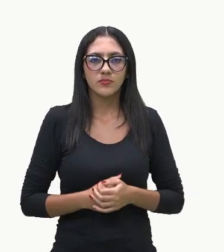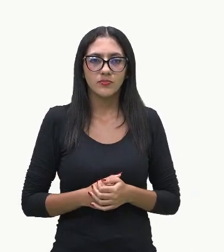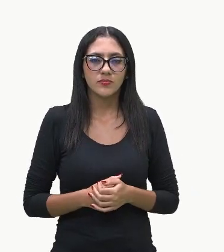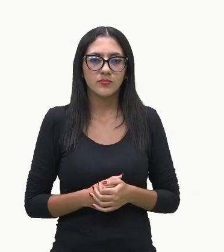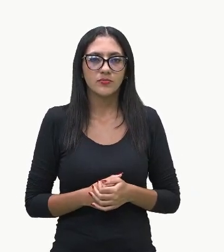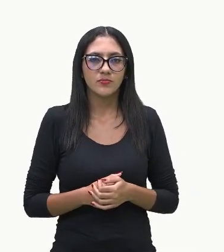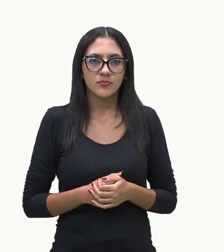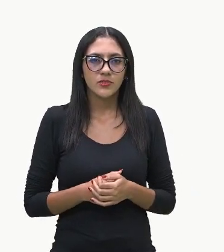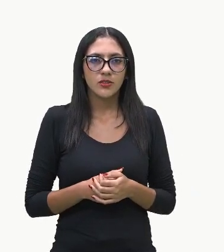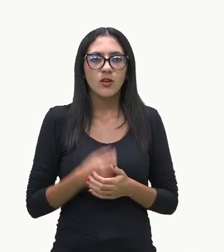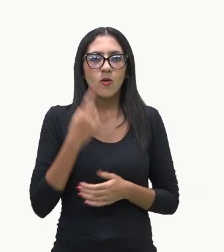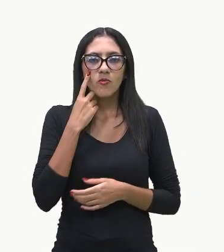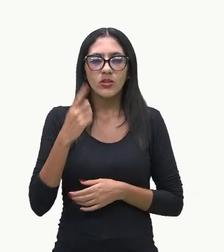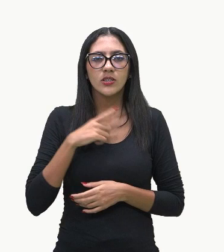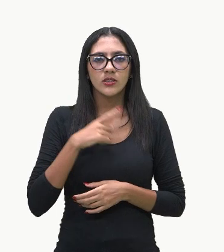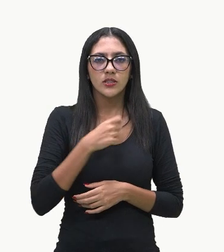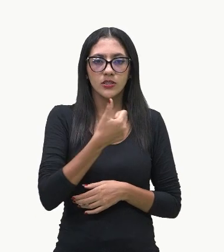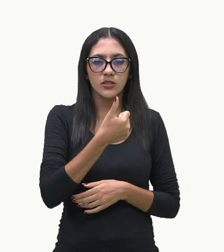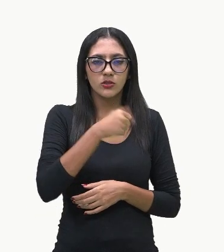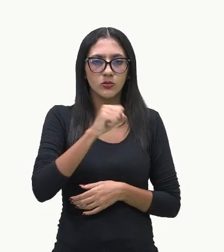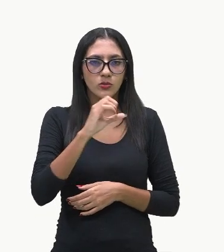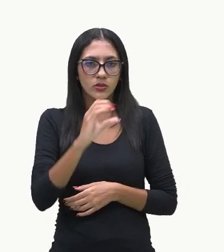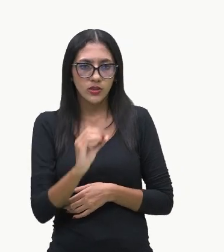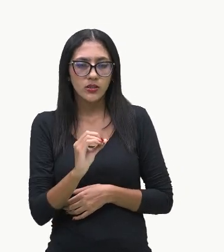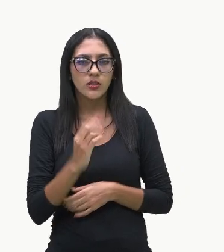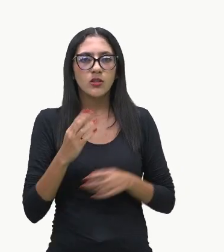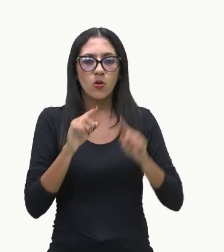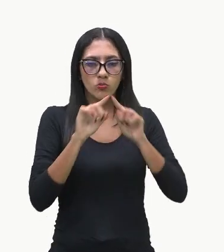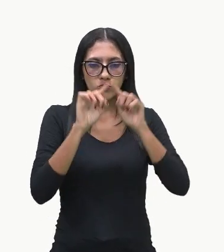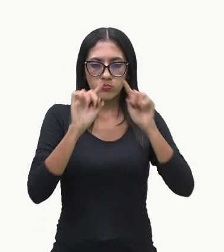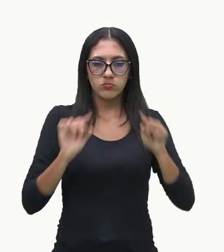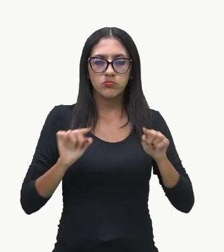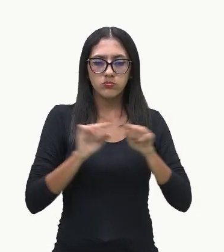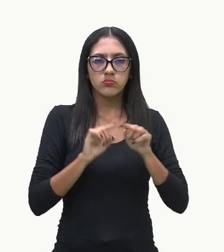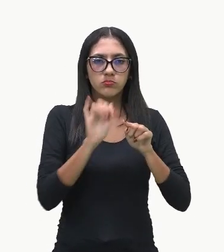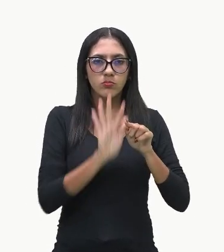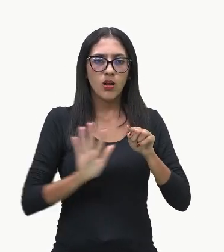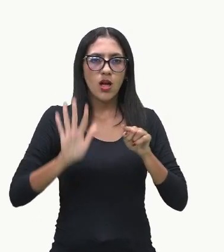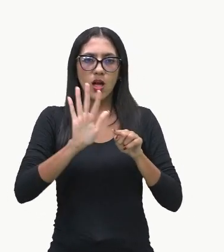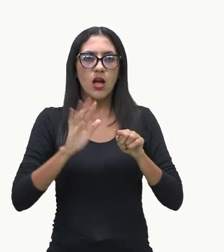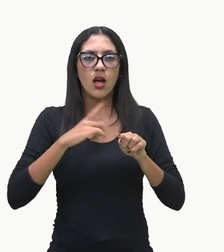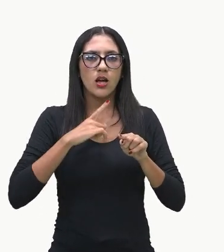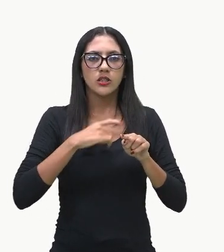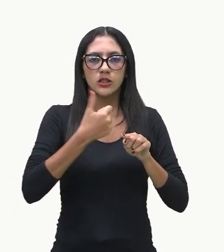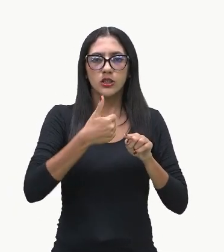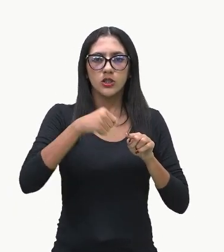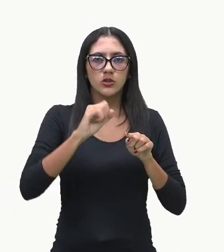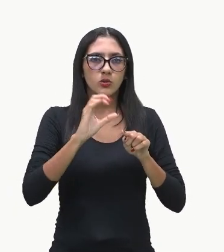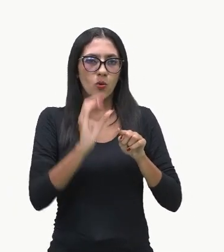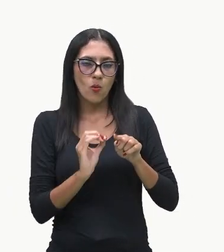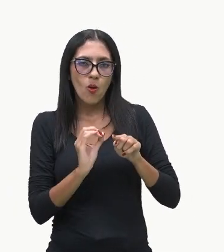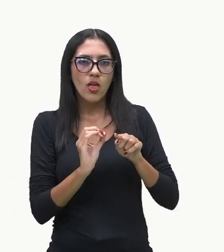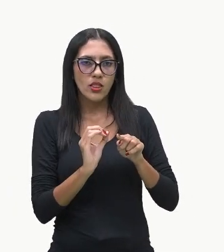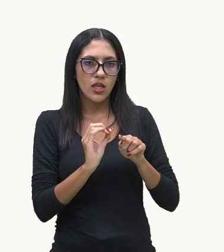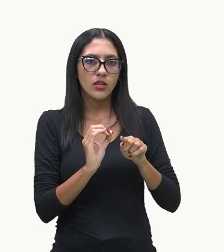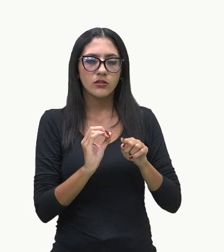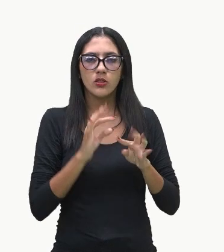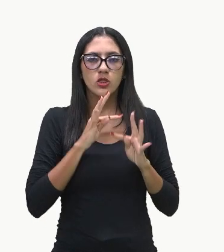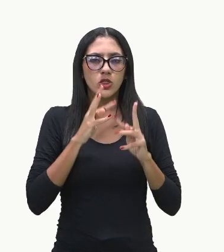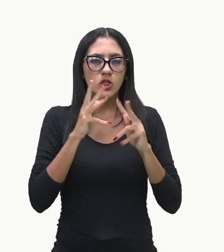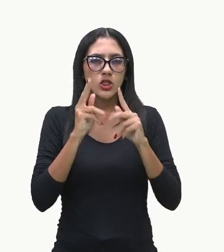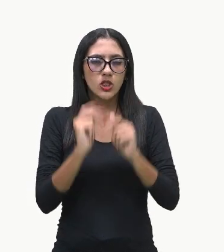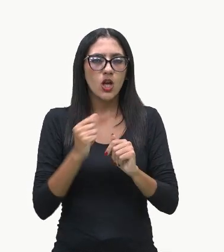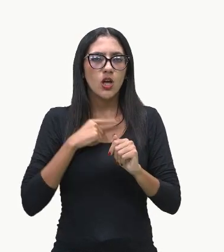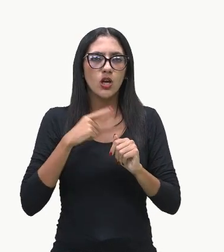180. Então, em um triângulo, não é? A soma de todos os ângulos internos, todos os ângulos ali que